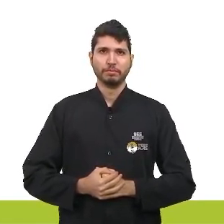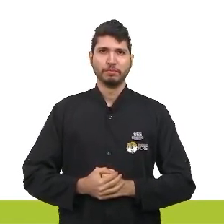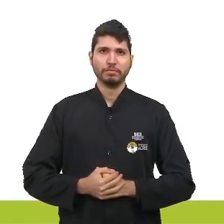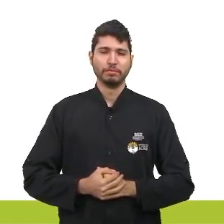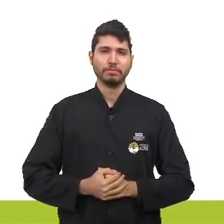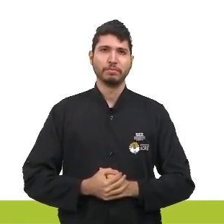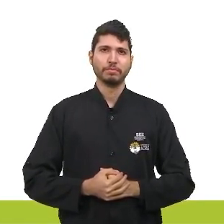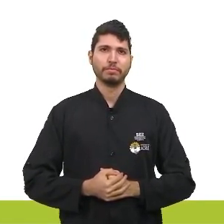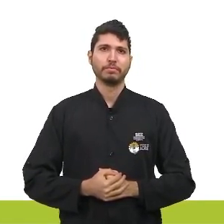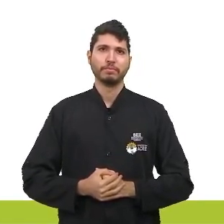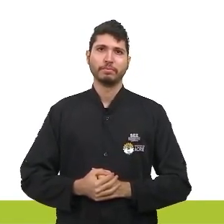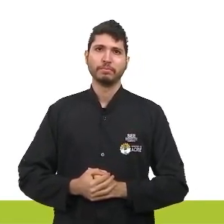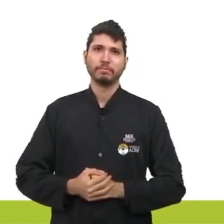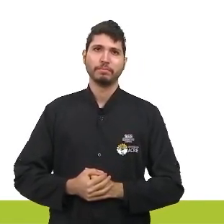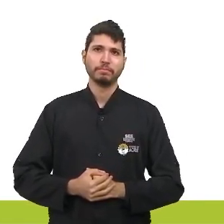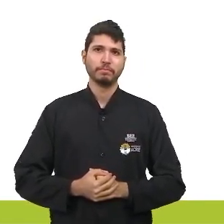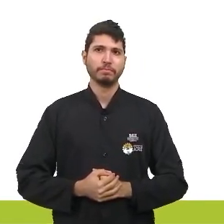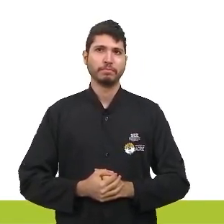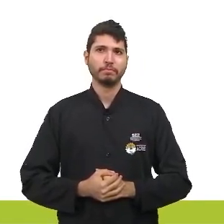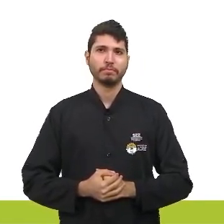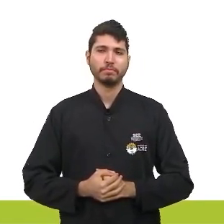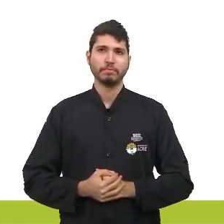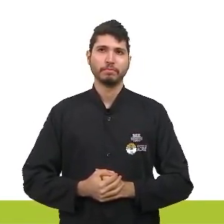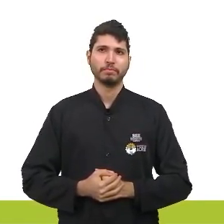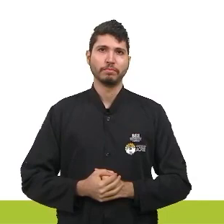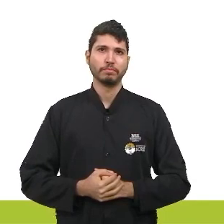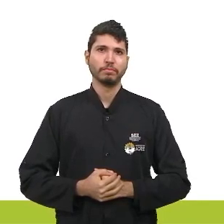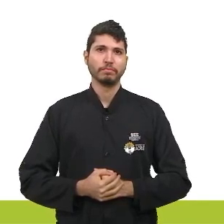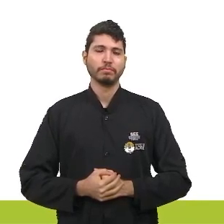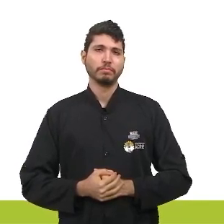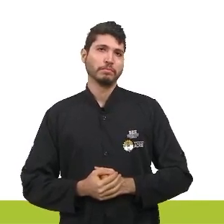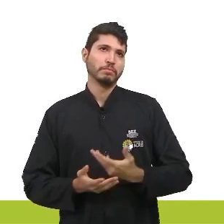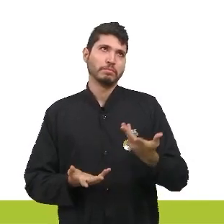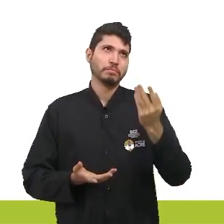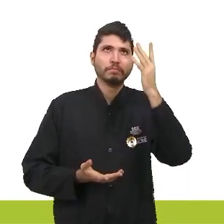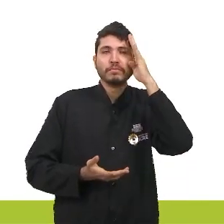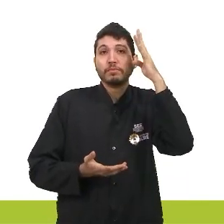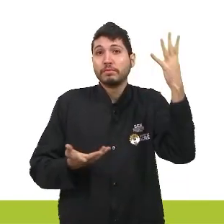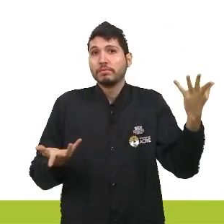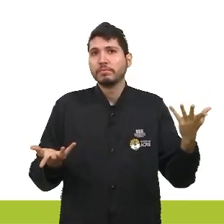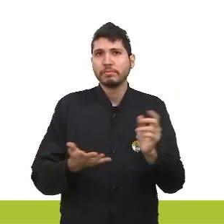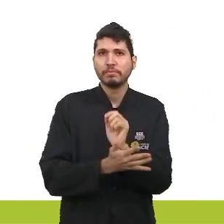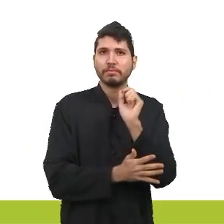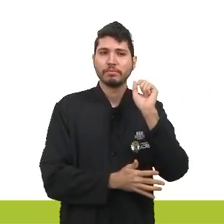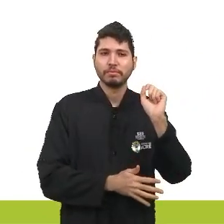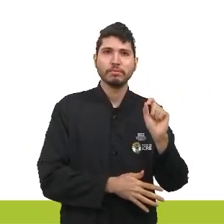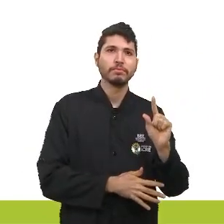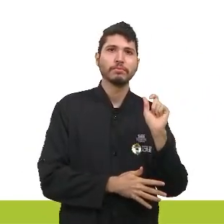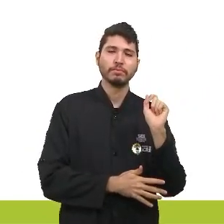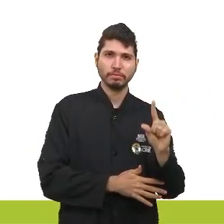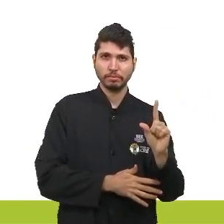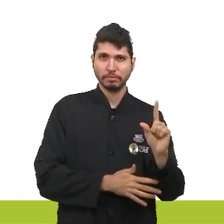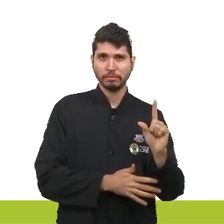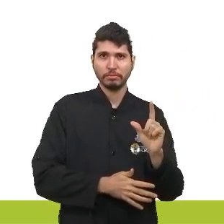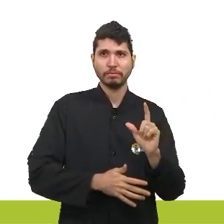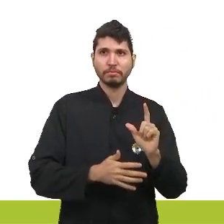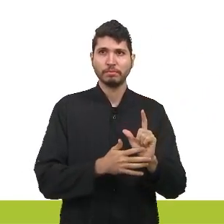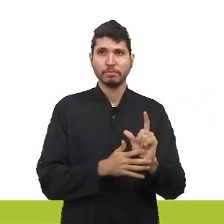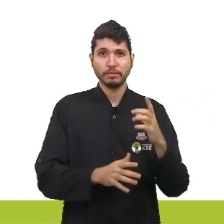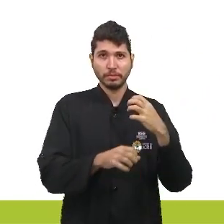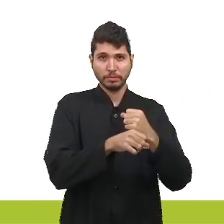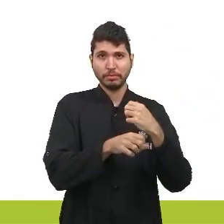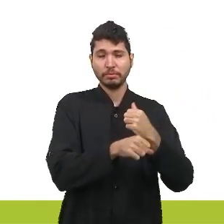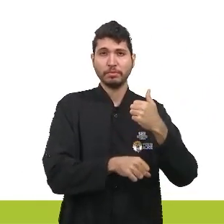Digamos que a primeira extração foi de um azul, dá um total de 12